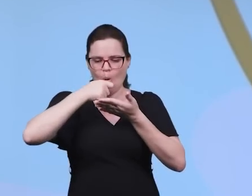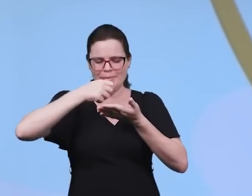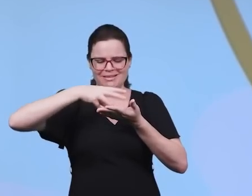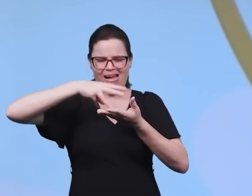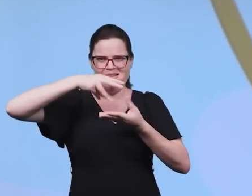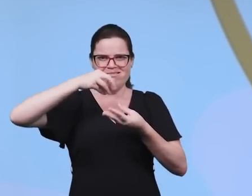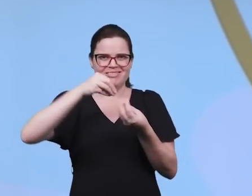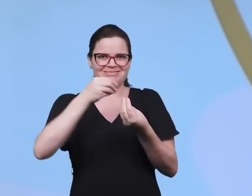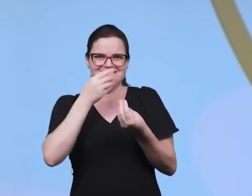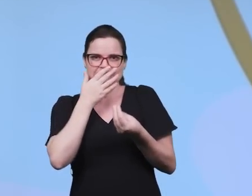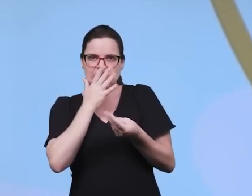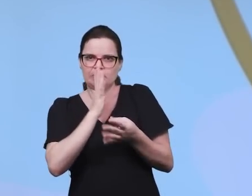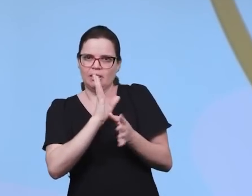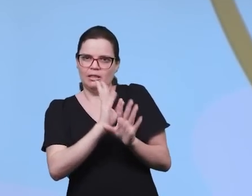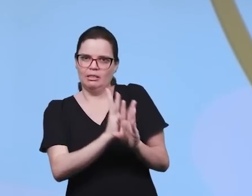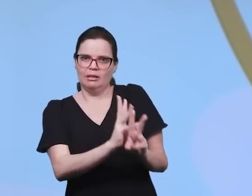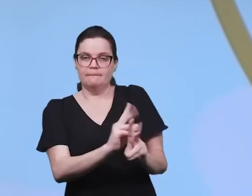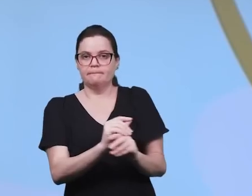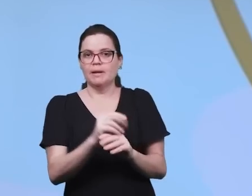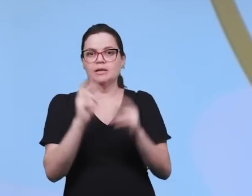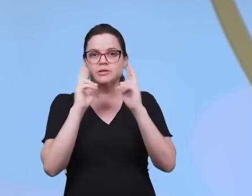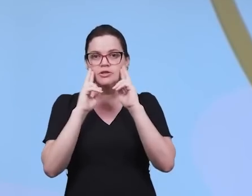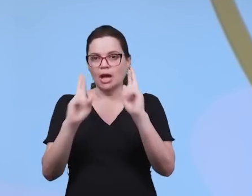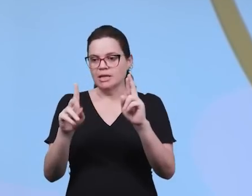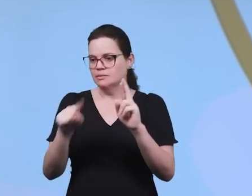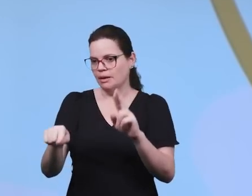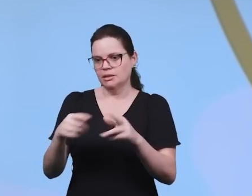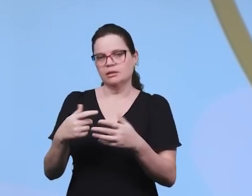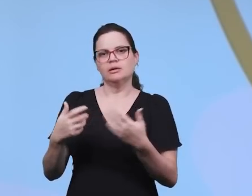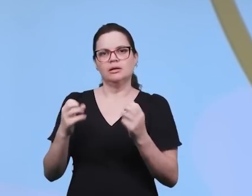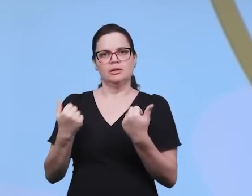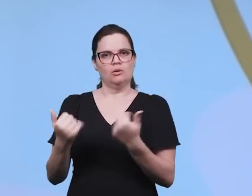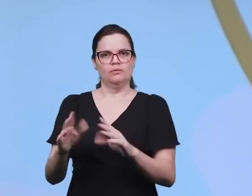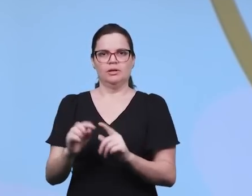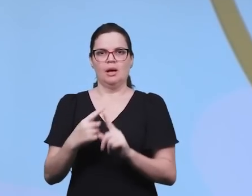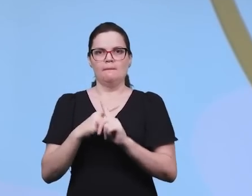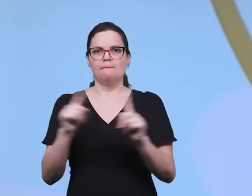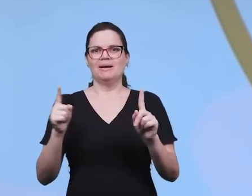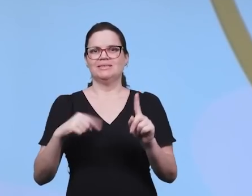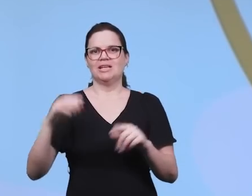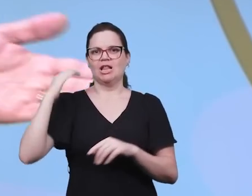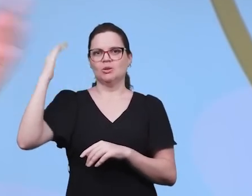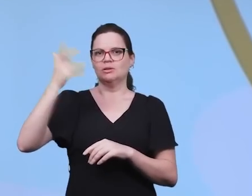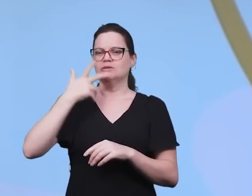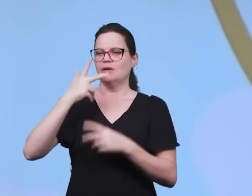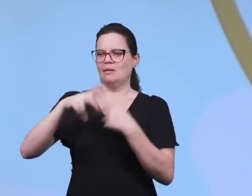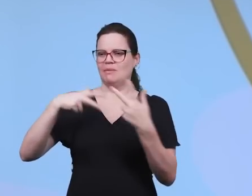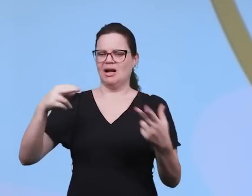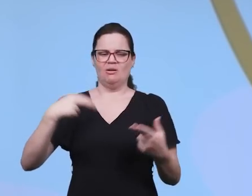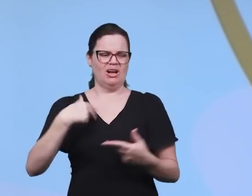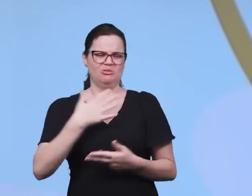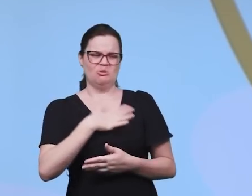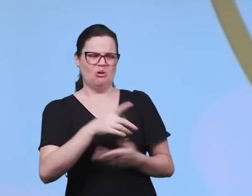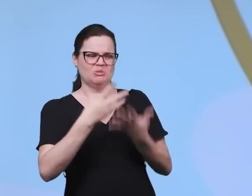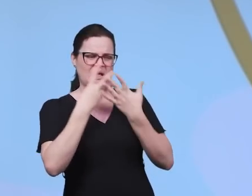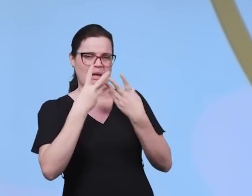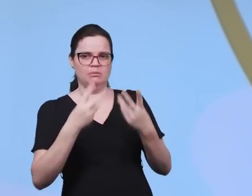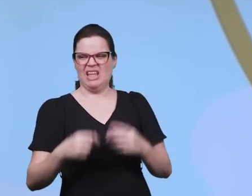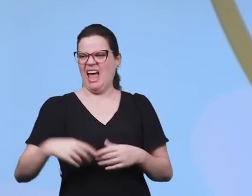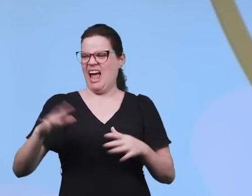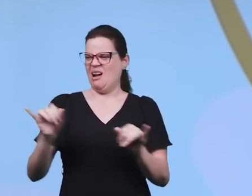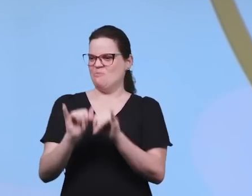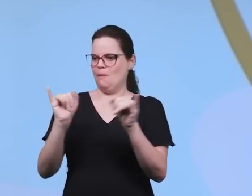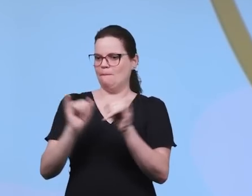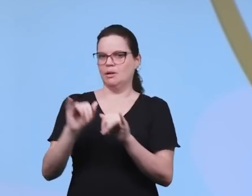mole e tal, a gente vai respeitar e não vamos dar o macarrão. Mas se um adulto fala assim: não como macarrão, por quê? Porque é mole, para de bobeira. E aí vai